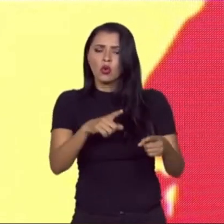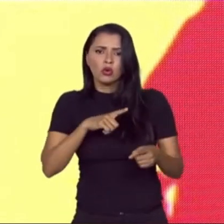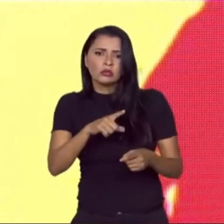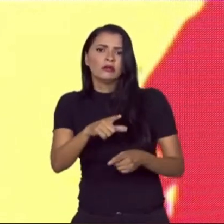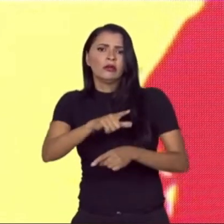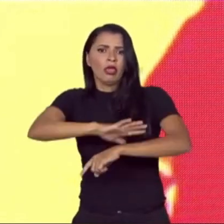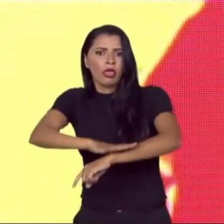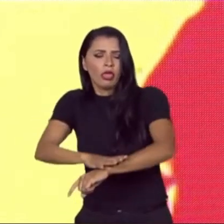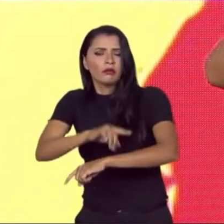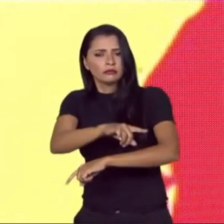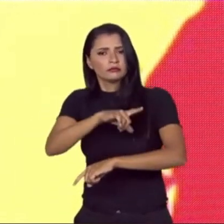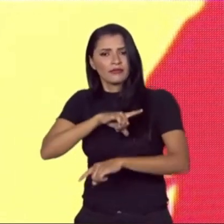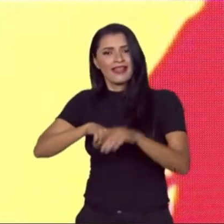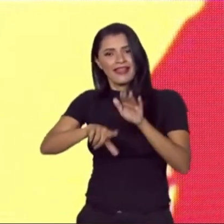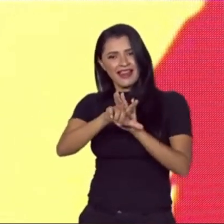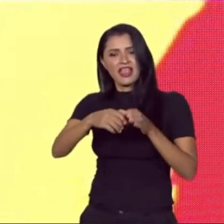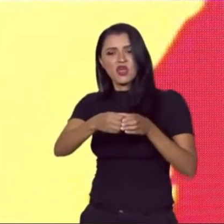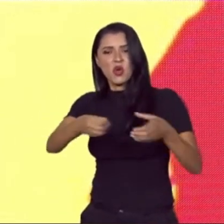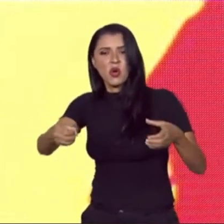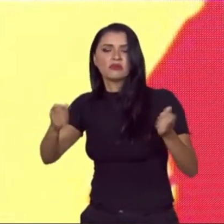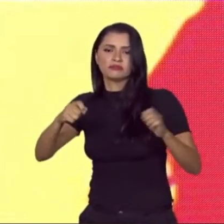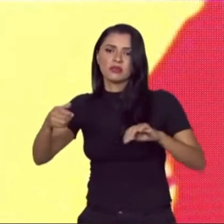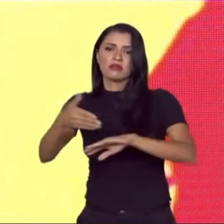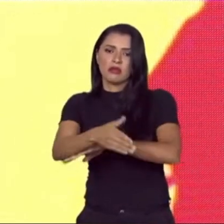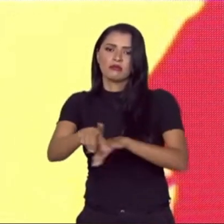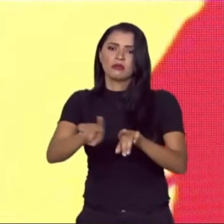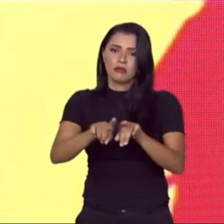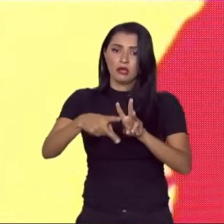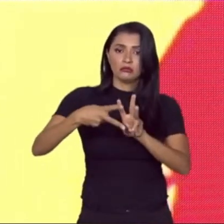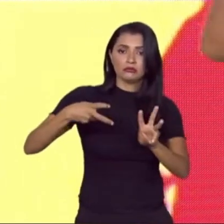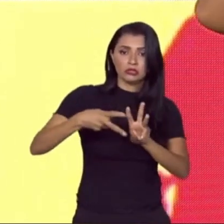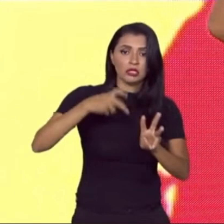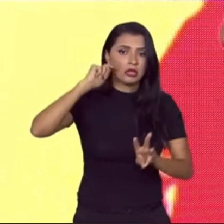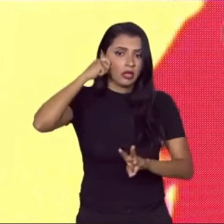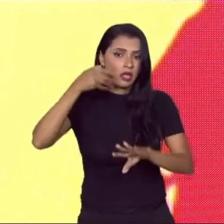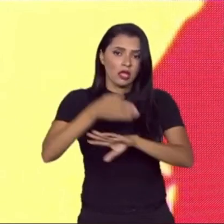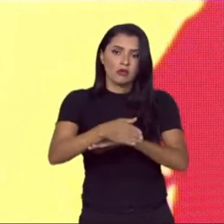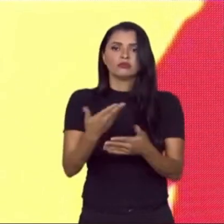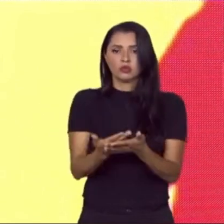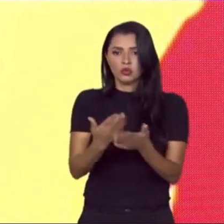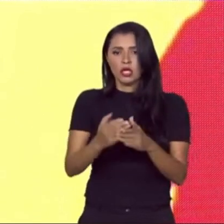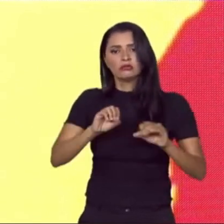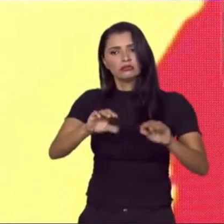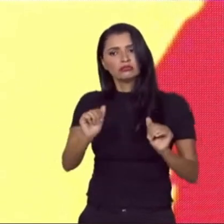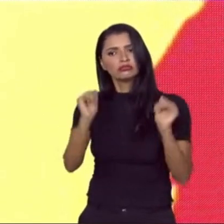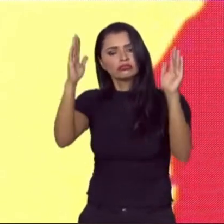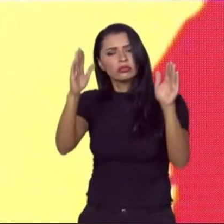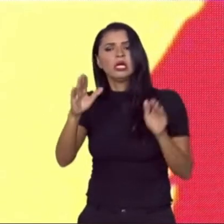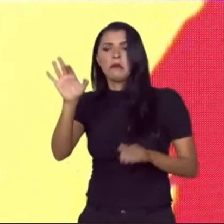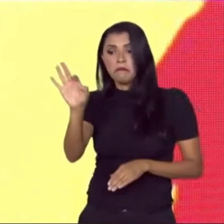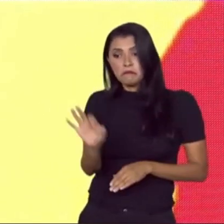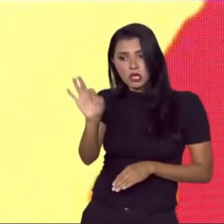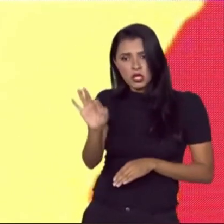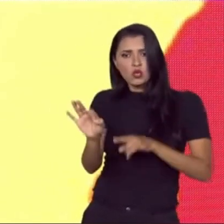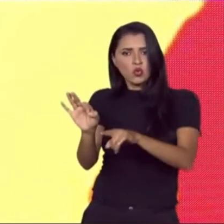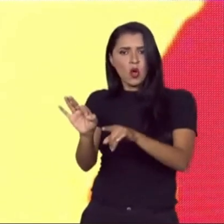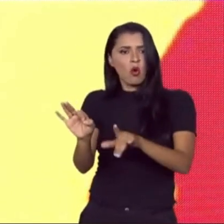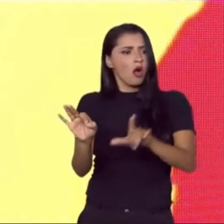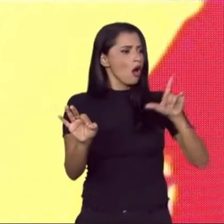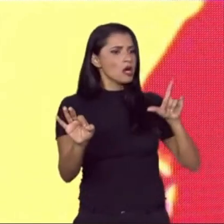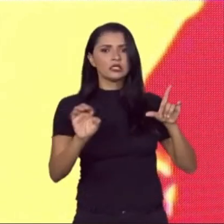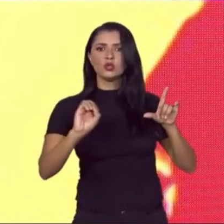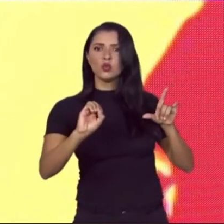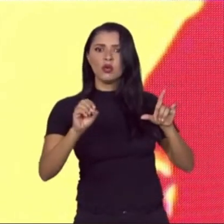cotas contribui significativamente para o ingresso de indígenas e negros no ensino superior, em percentuais nunca vistos nas